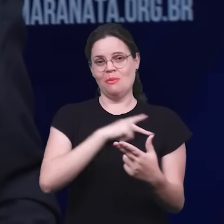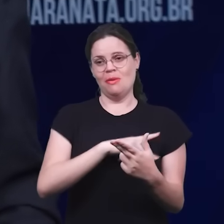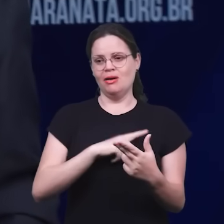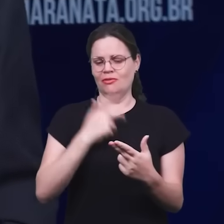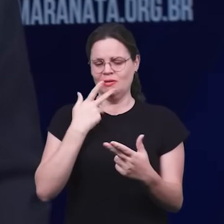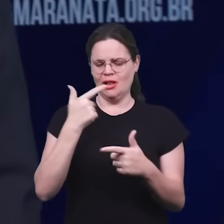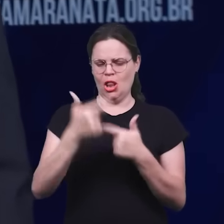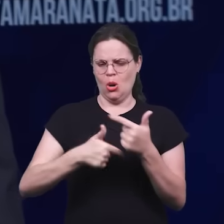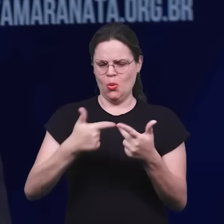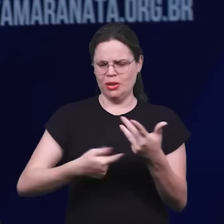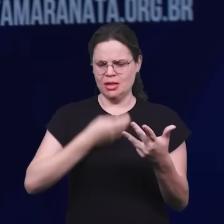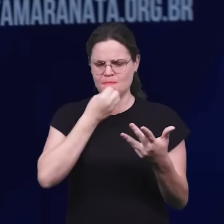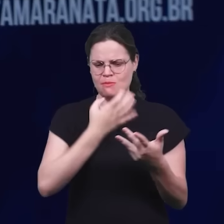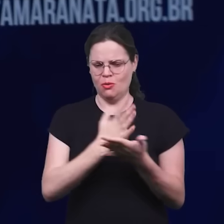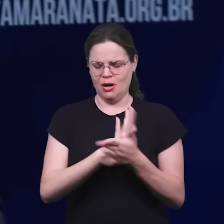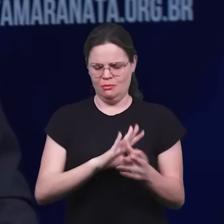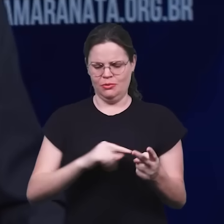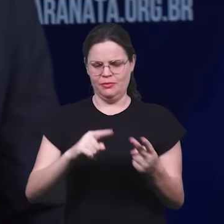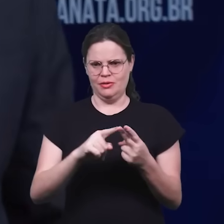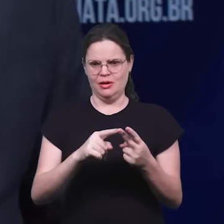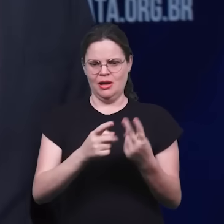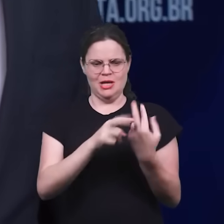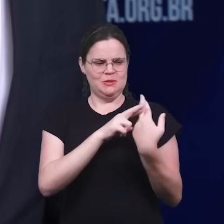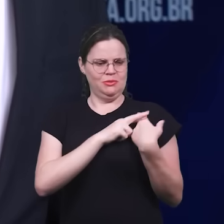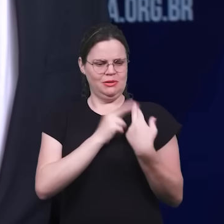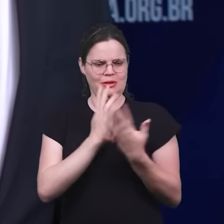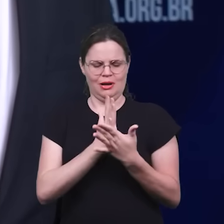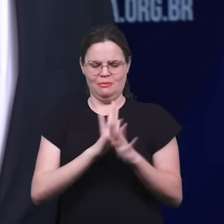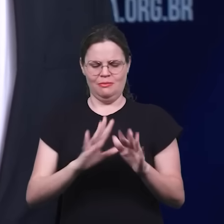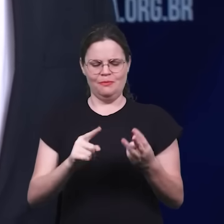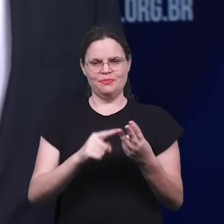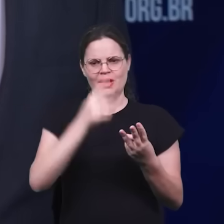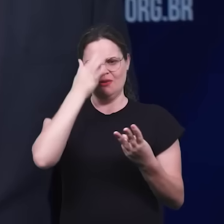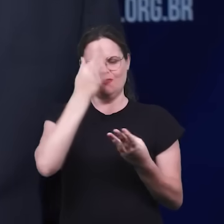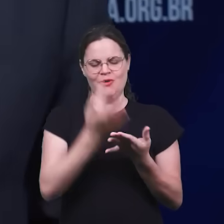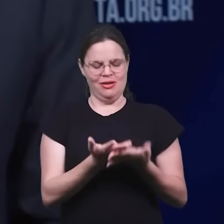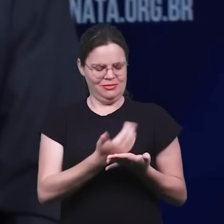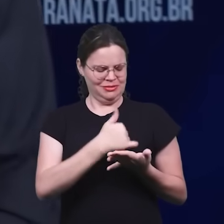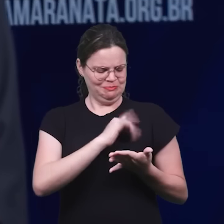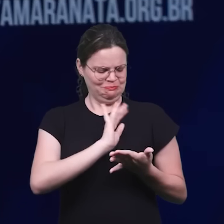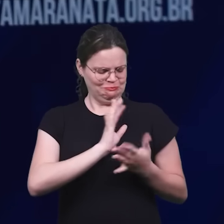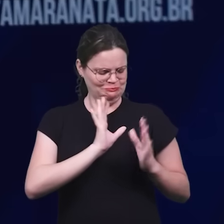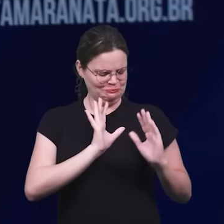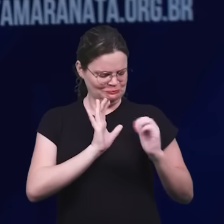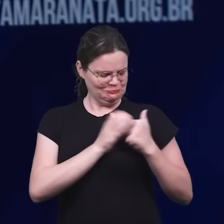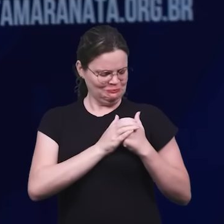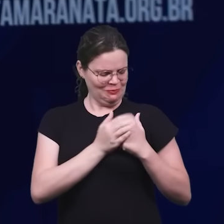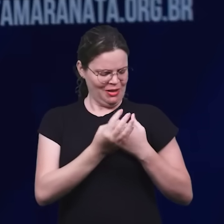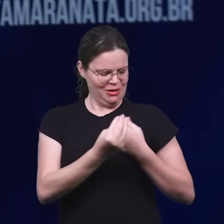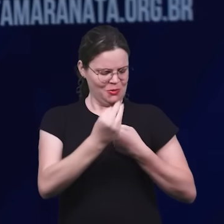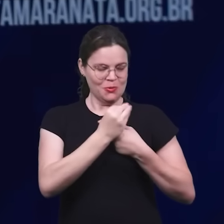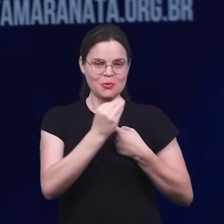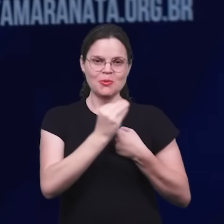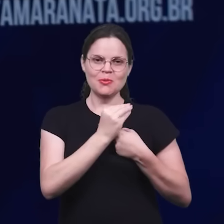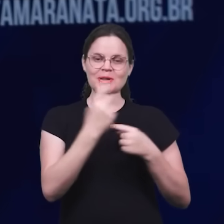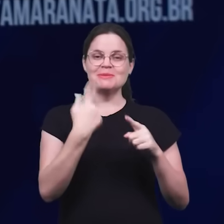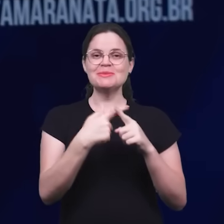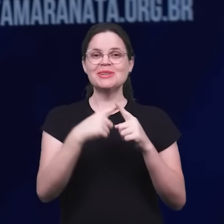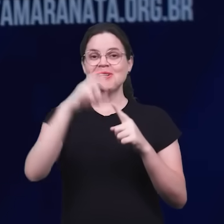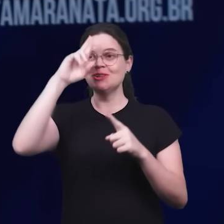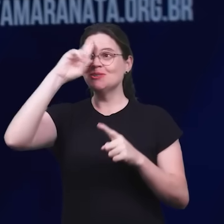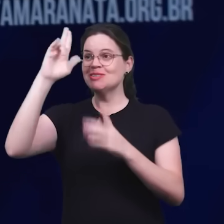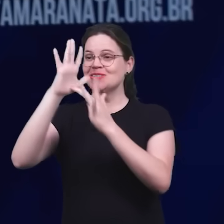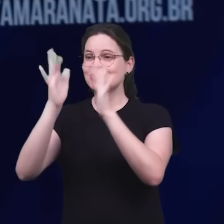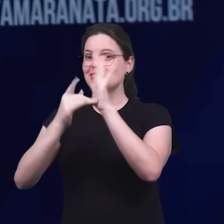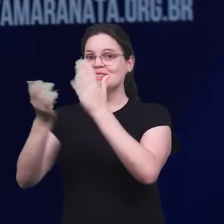a carreira e guardei a fé, porque o Senhor Jesus, ele é o autor e ele é o consumador da fé na